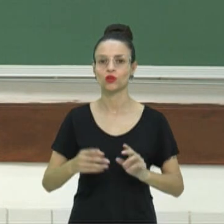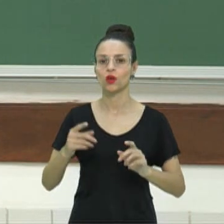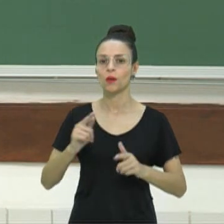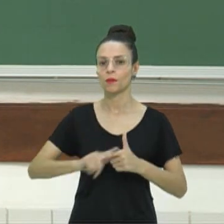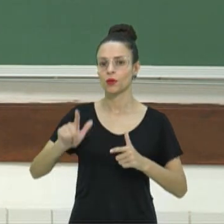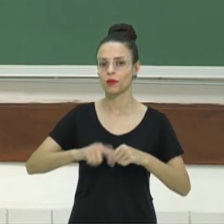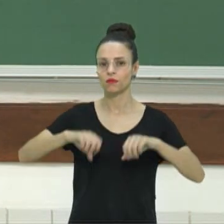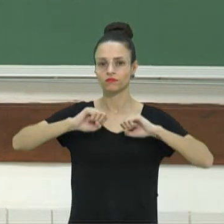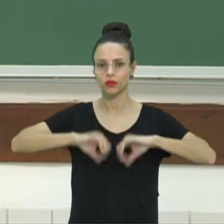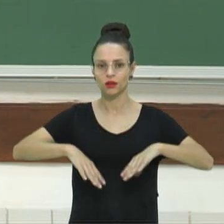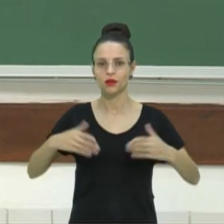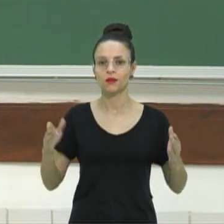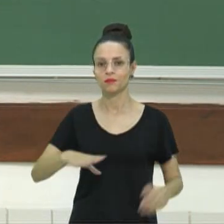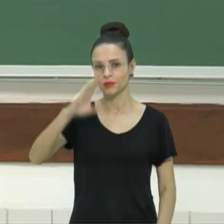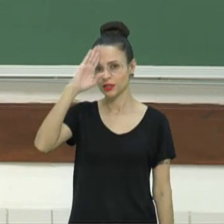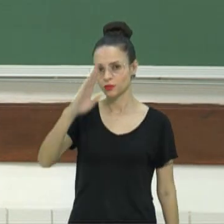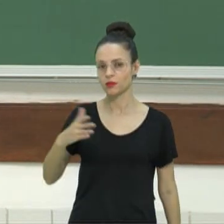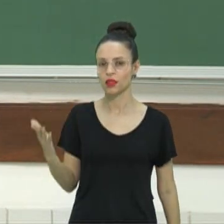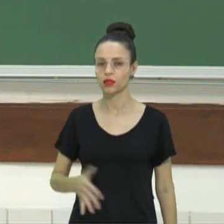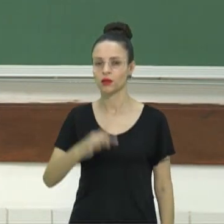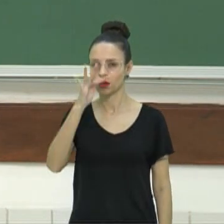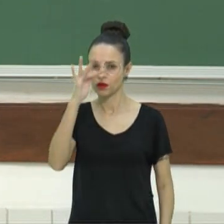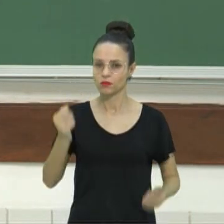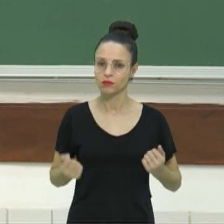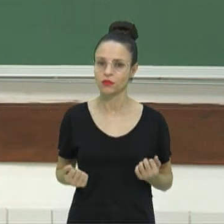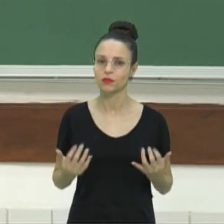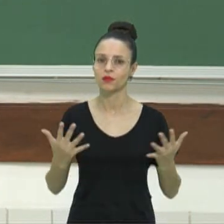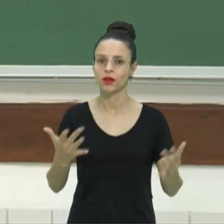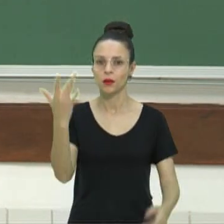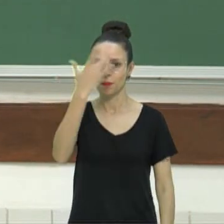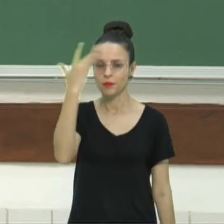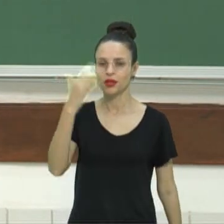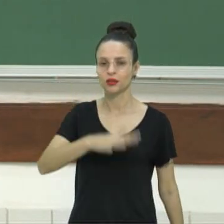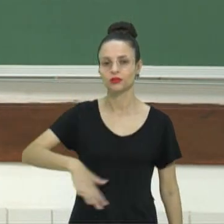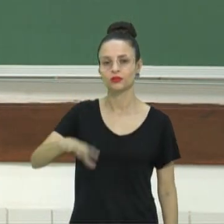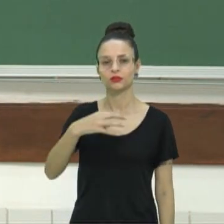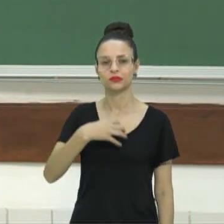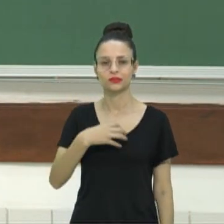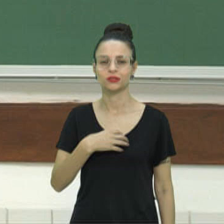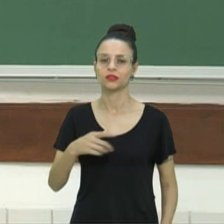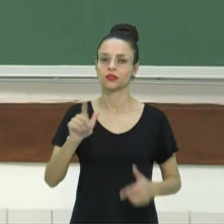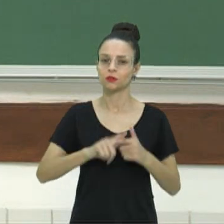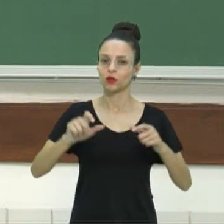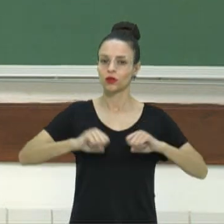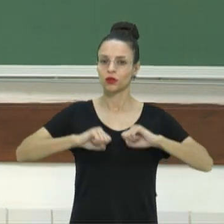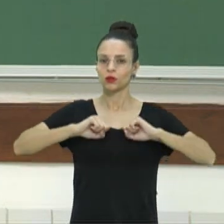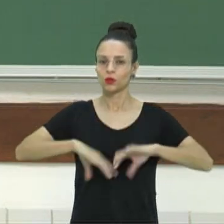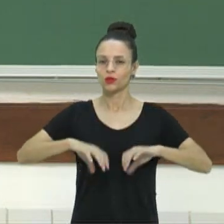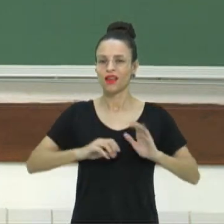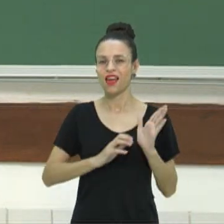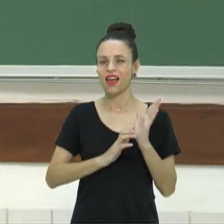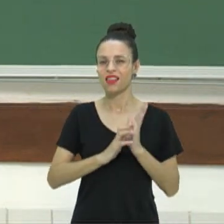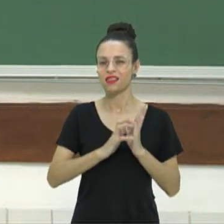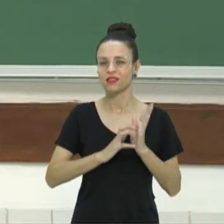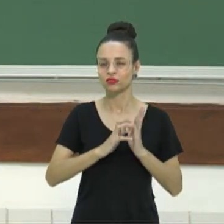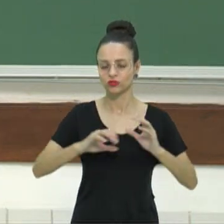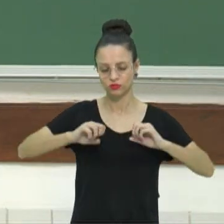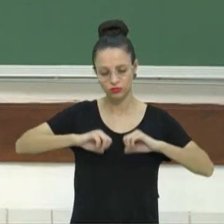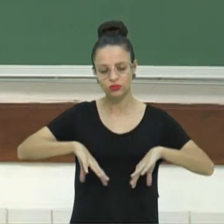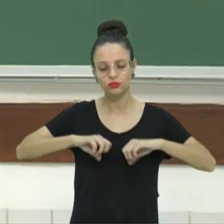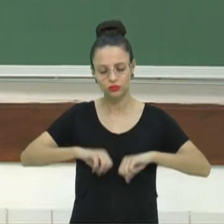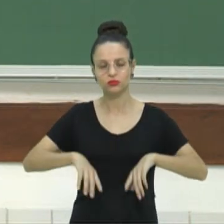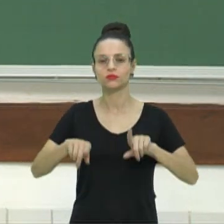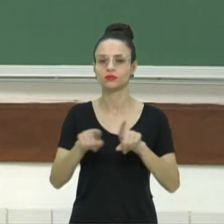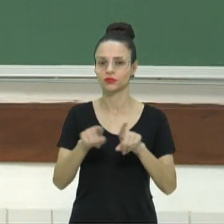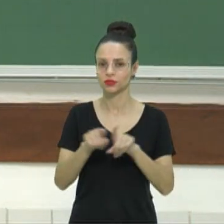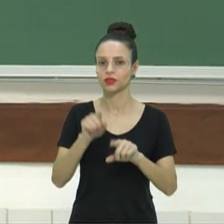agora na primavera, né? A pessoa que sofre com problemas respiratórios ali, com alergias, né? Então, também